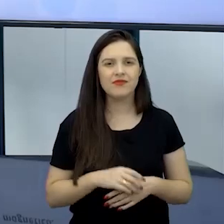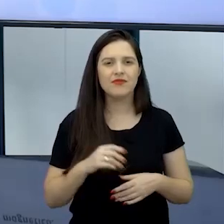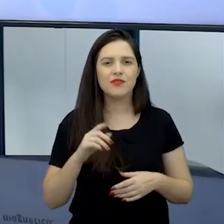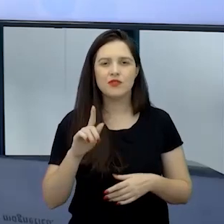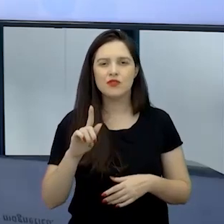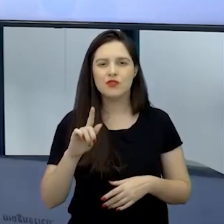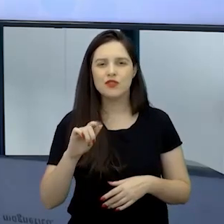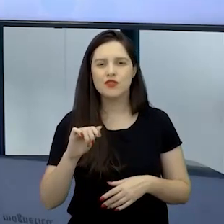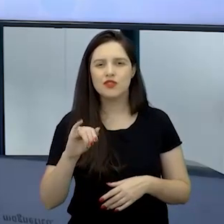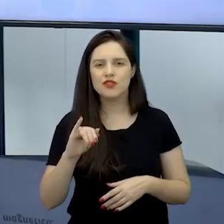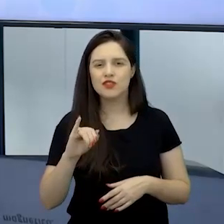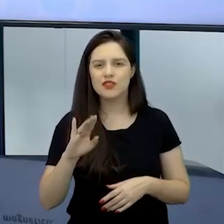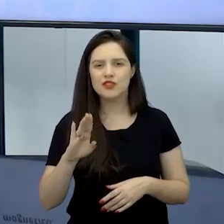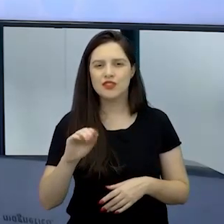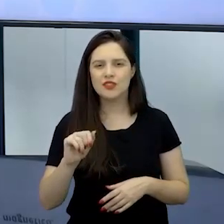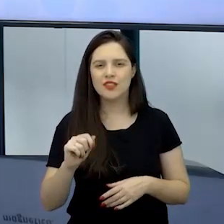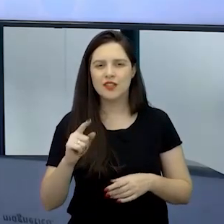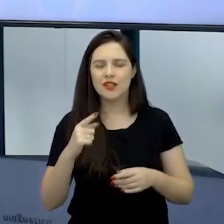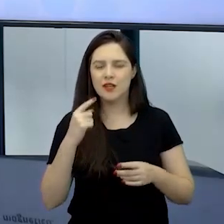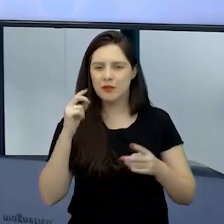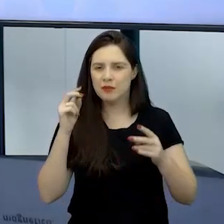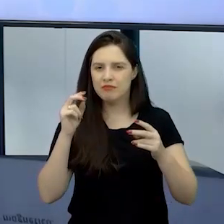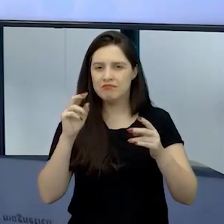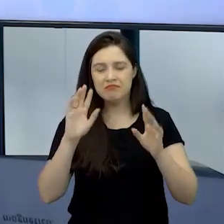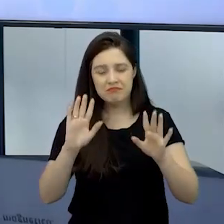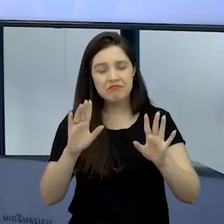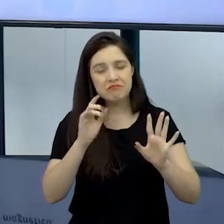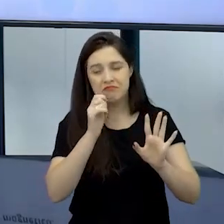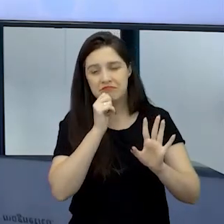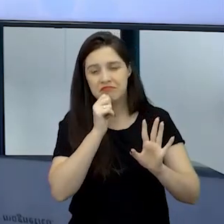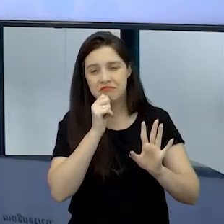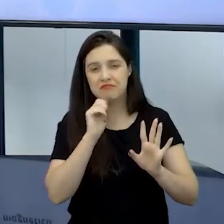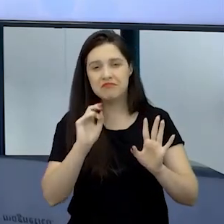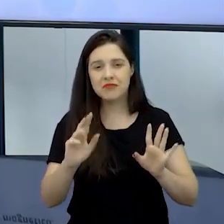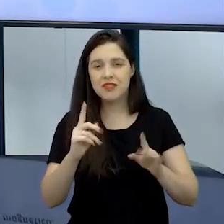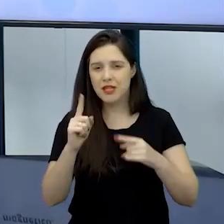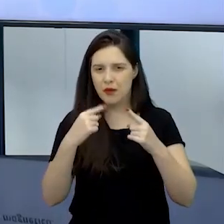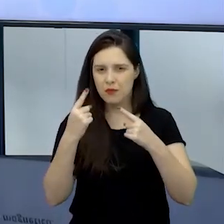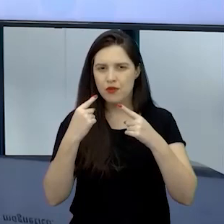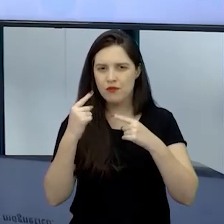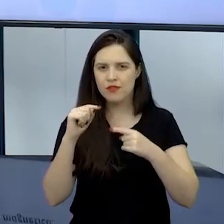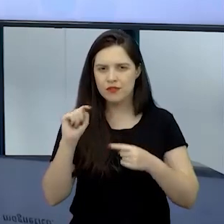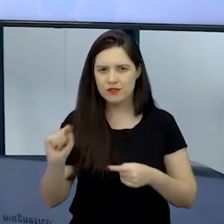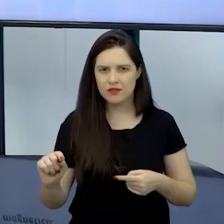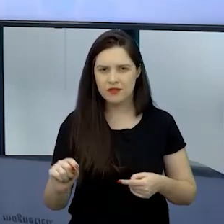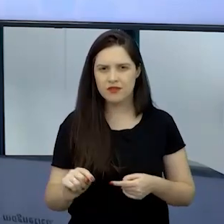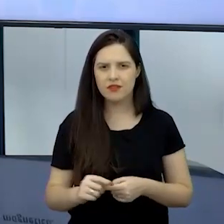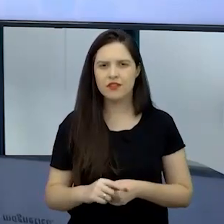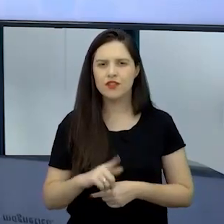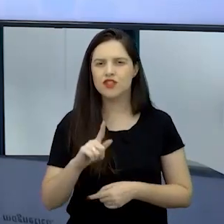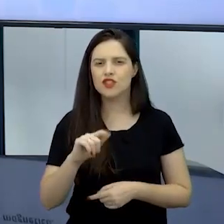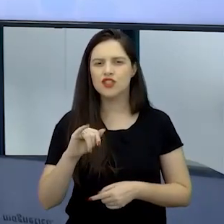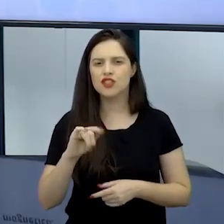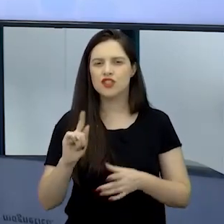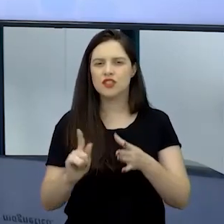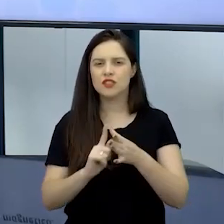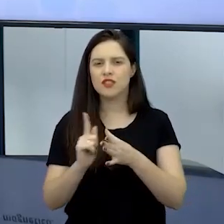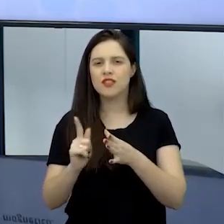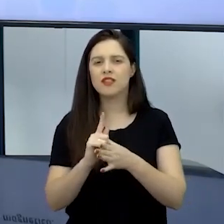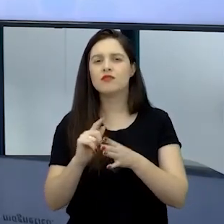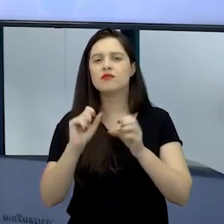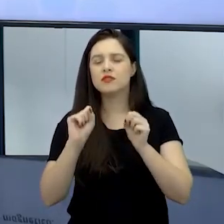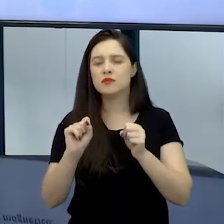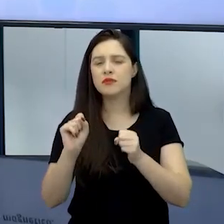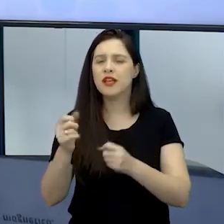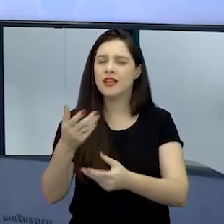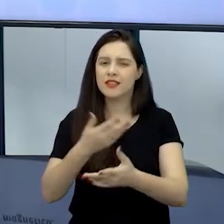eu tô com um negócio no dente, eu vou, por enquanto, onde eu vou, depois eu falo com vocês, né? O Gibalina tá aqui com a gente, aqui, a Gibalina. Quando você puder aí, me